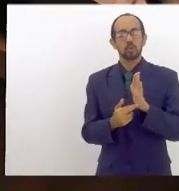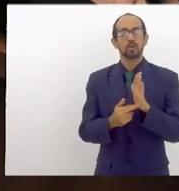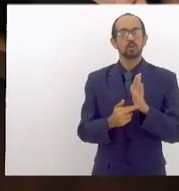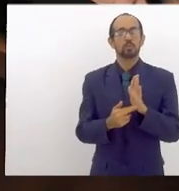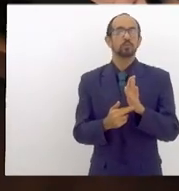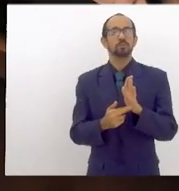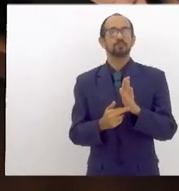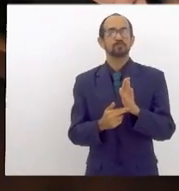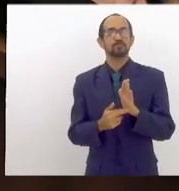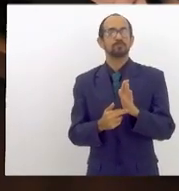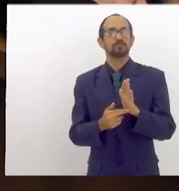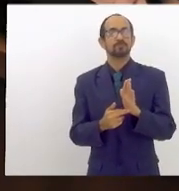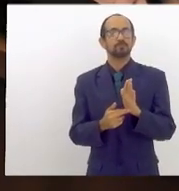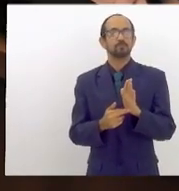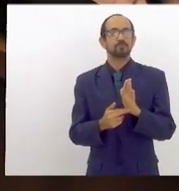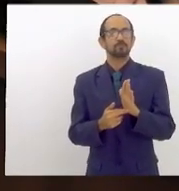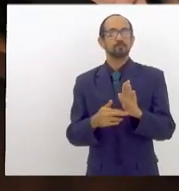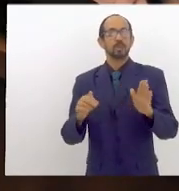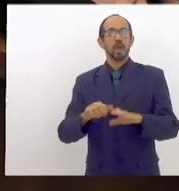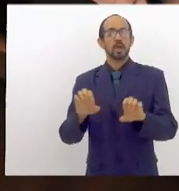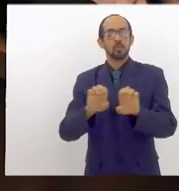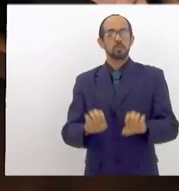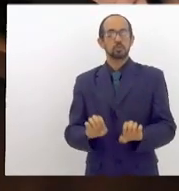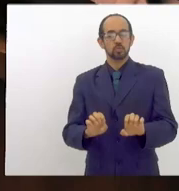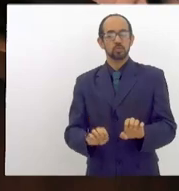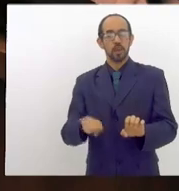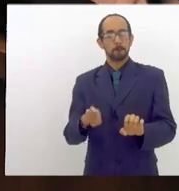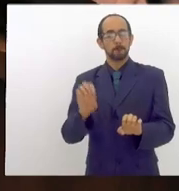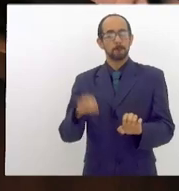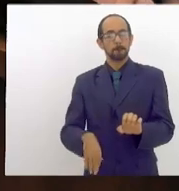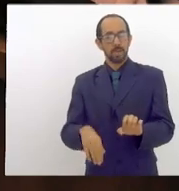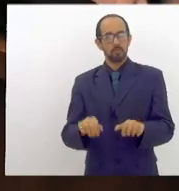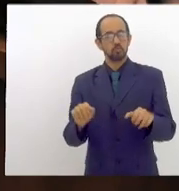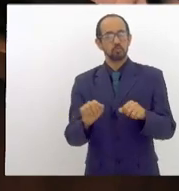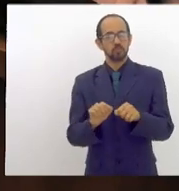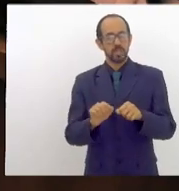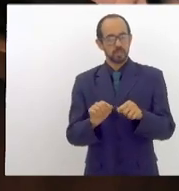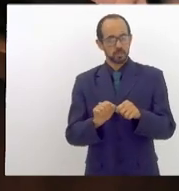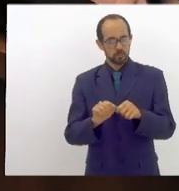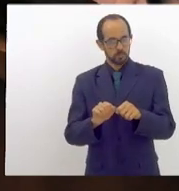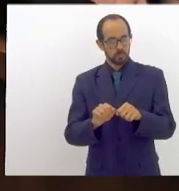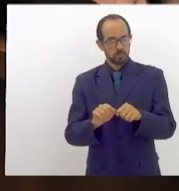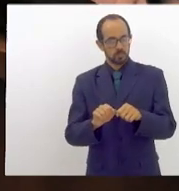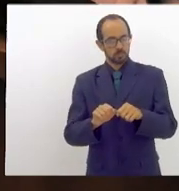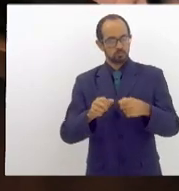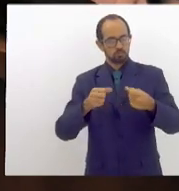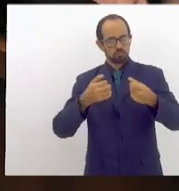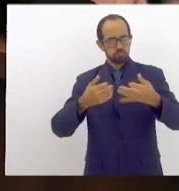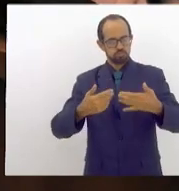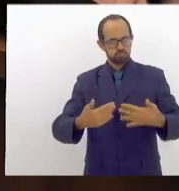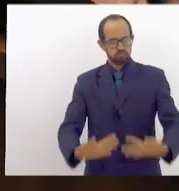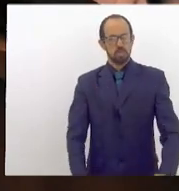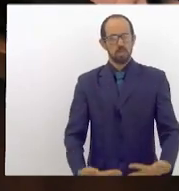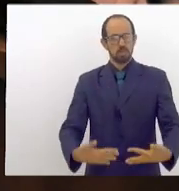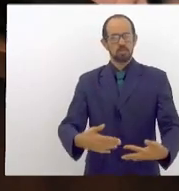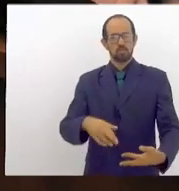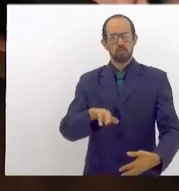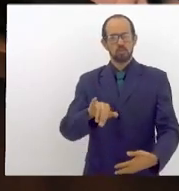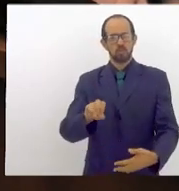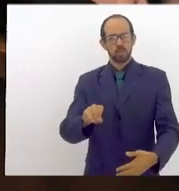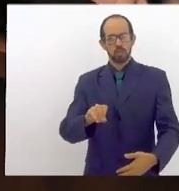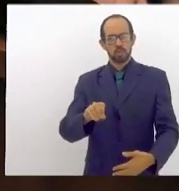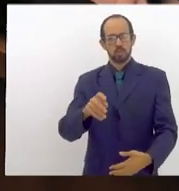bem estruturado bastante detalhado da CPI do Rio previdência